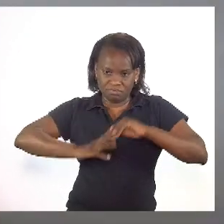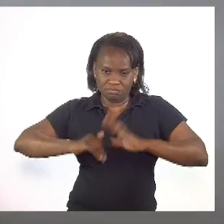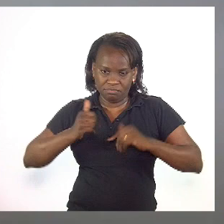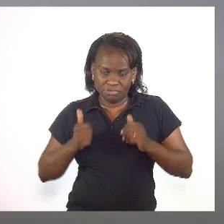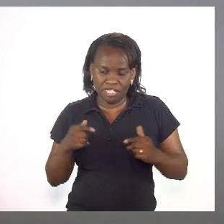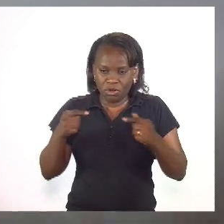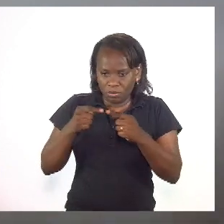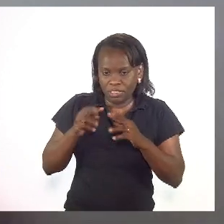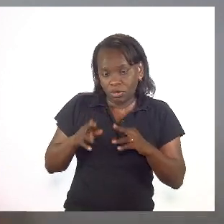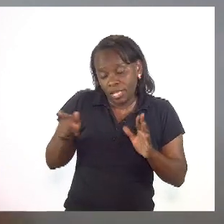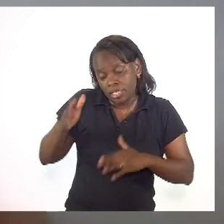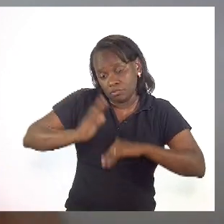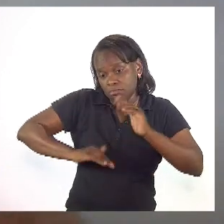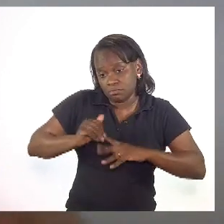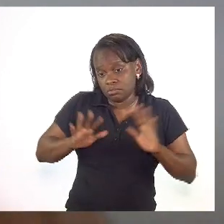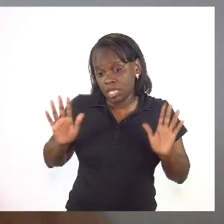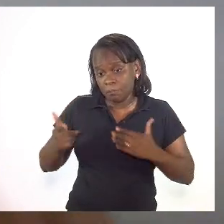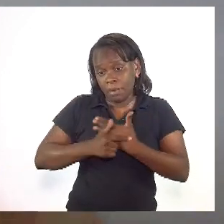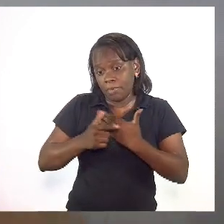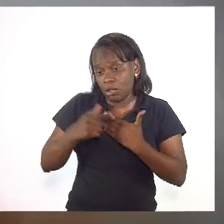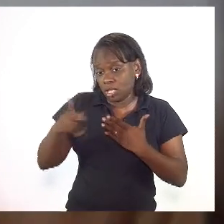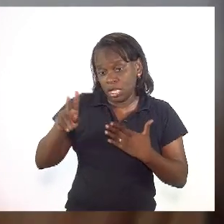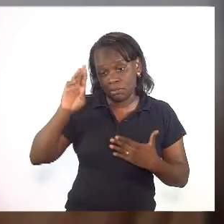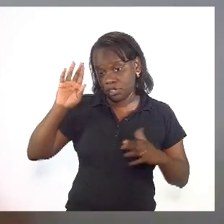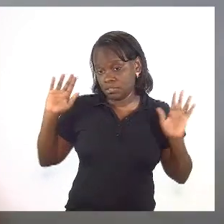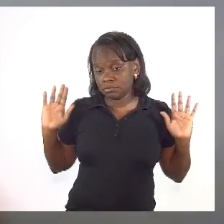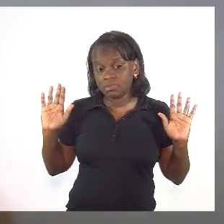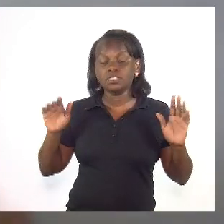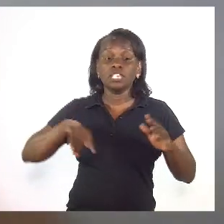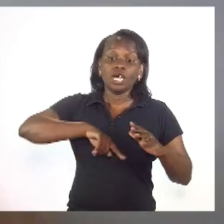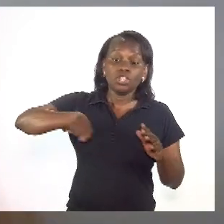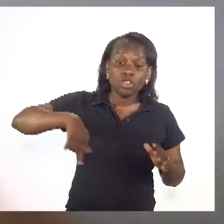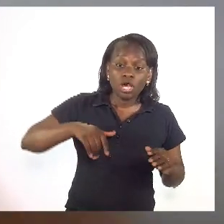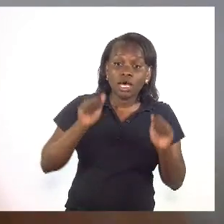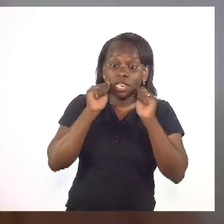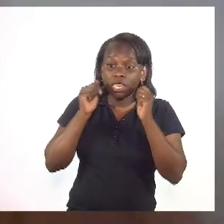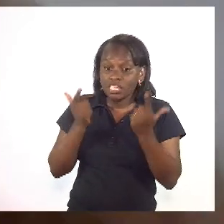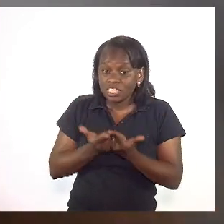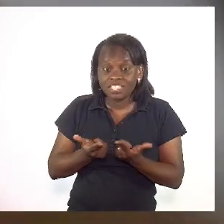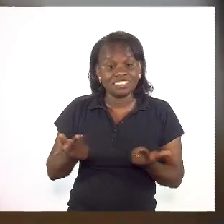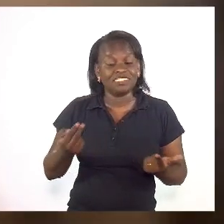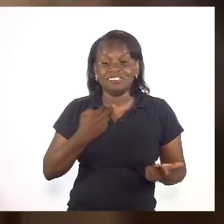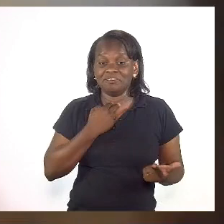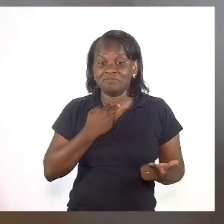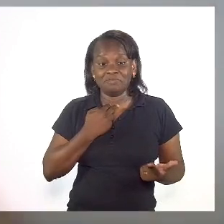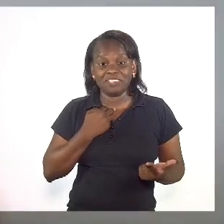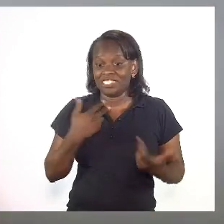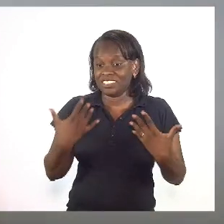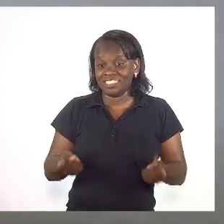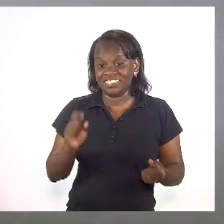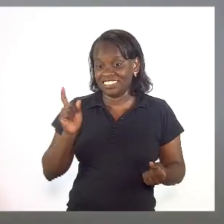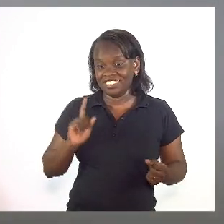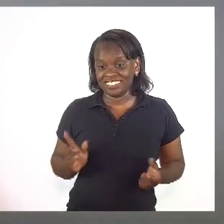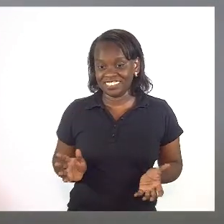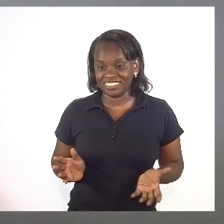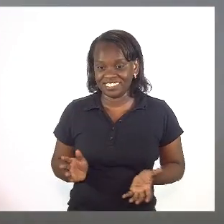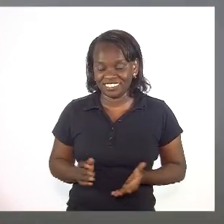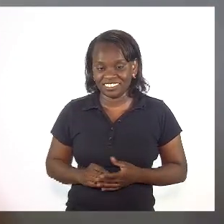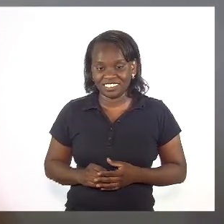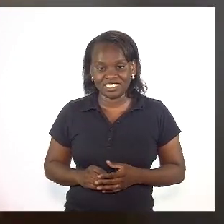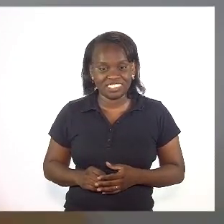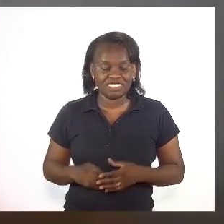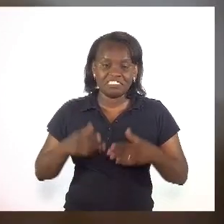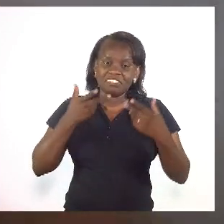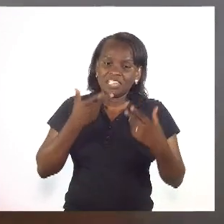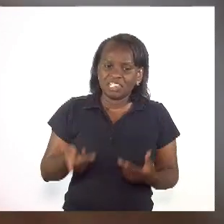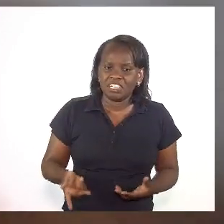então ele foi competente e ele fez o papel dele. Nós, da Assembleia Legislativa, não podemos de forma alguma admitir isso daí.